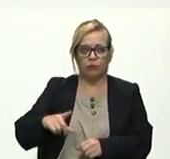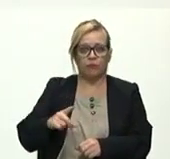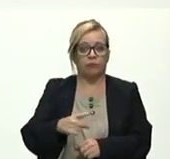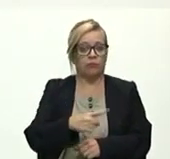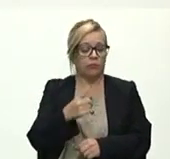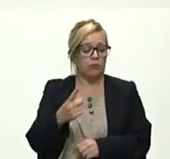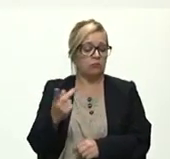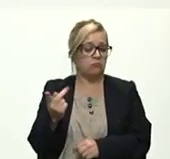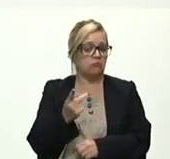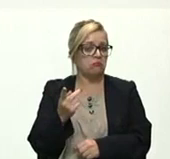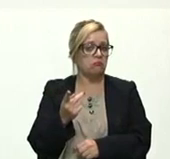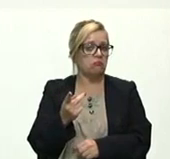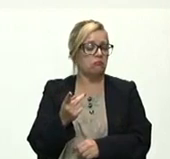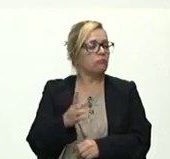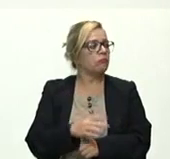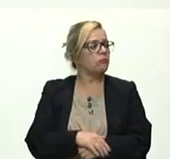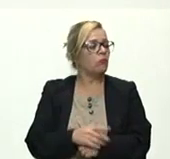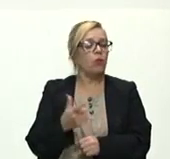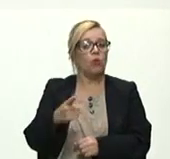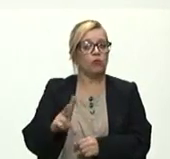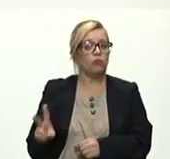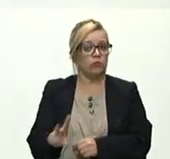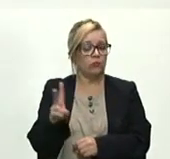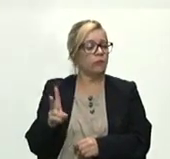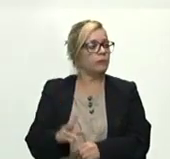registrado. 4 com 5.